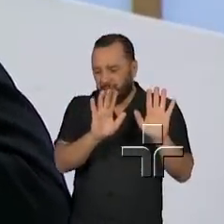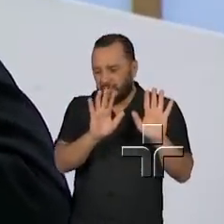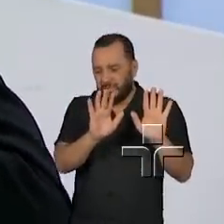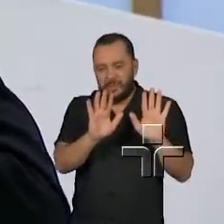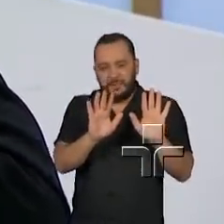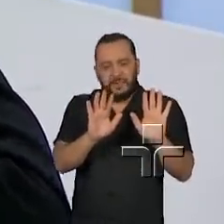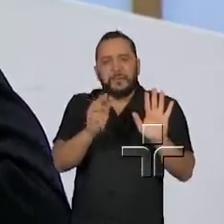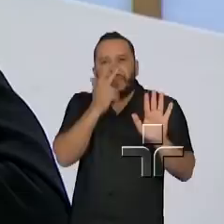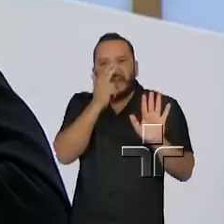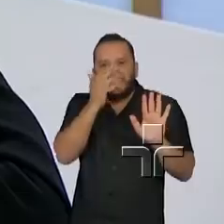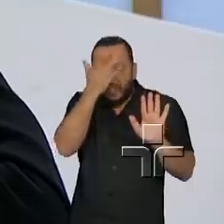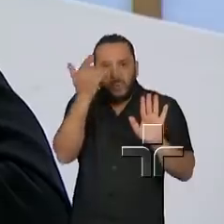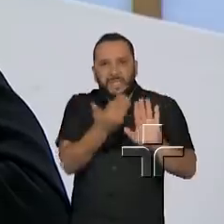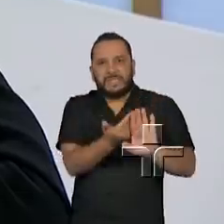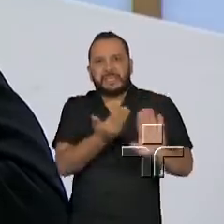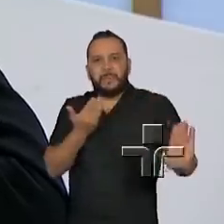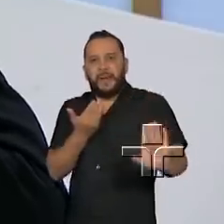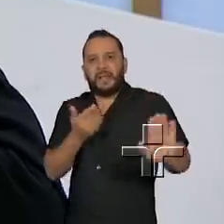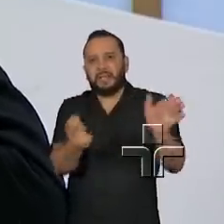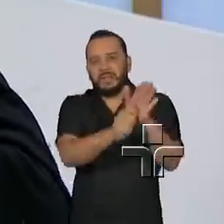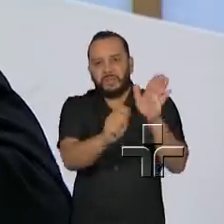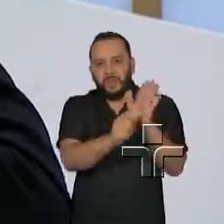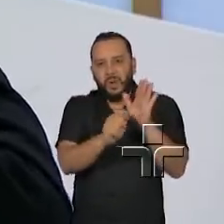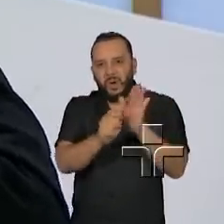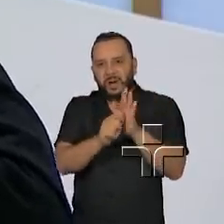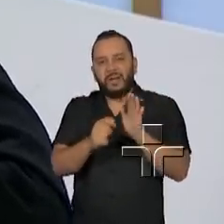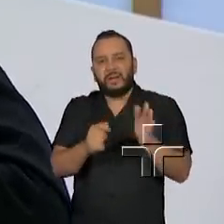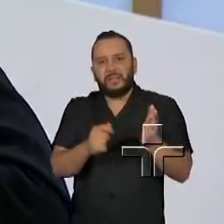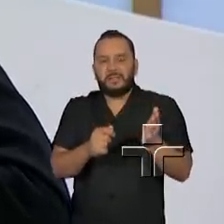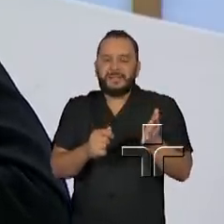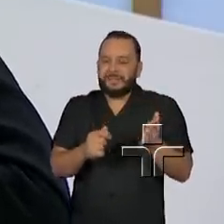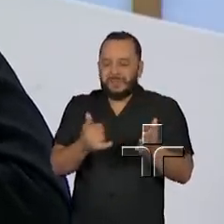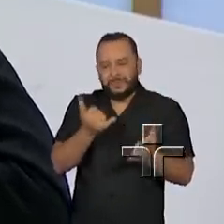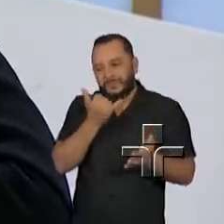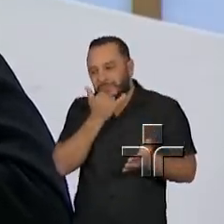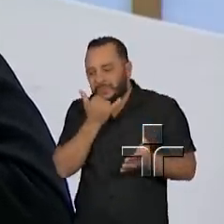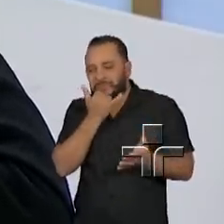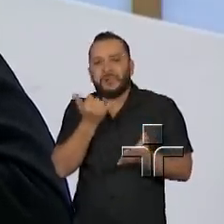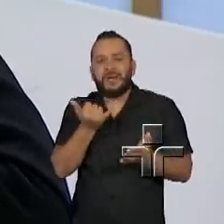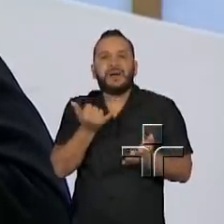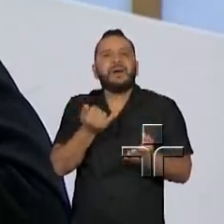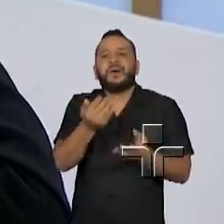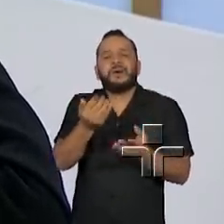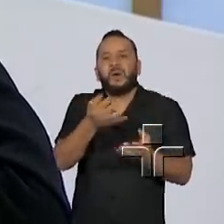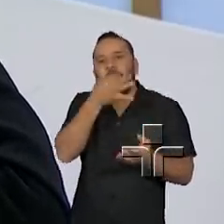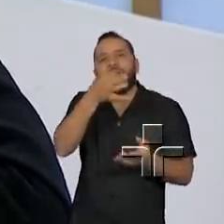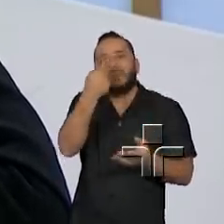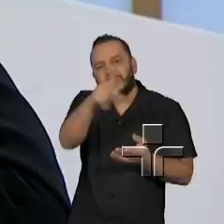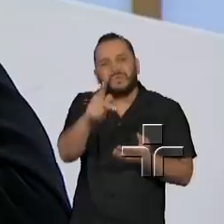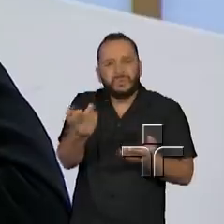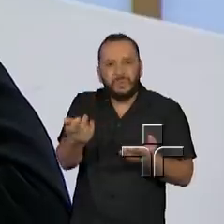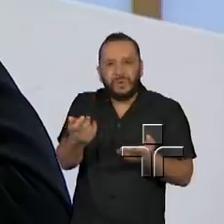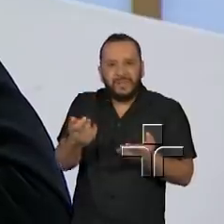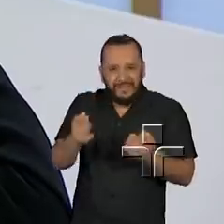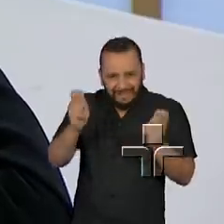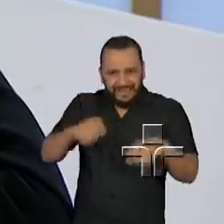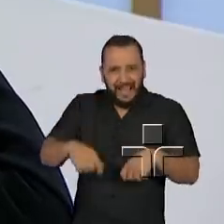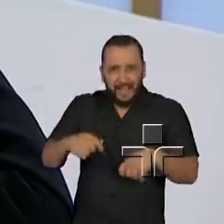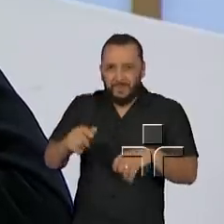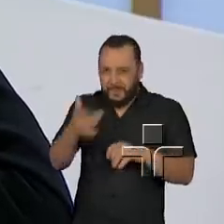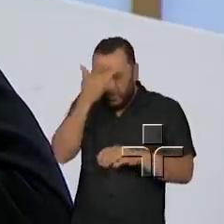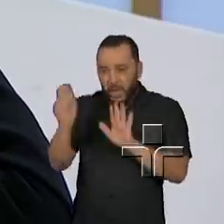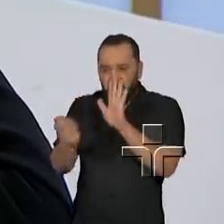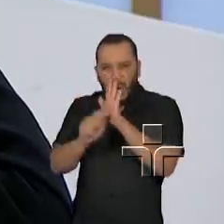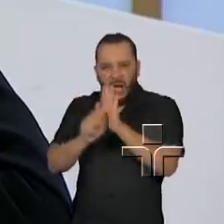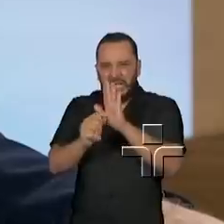especialistas, porque alguns falam que redução de danos é enxugar gelo e tal. Eu queria saber a opinião do senhor